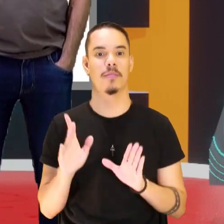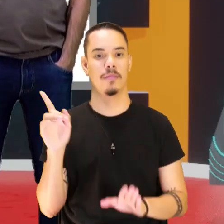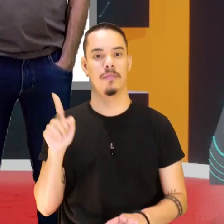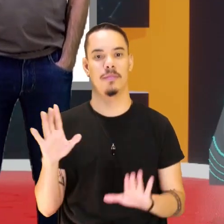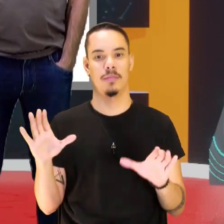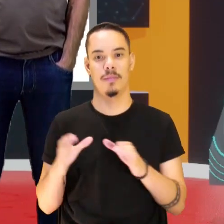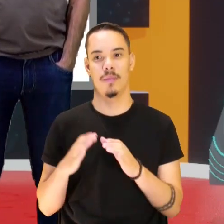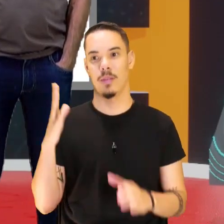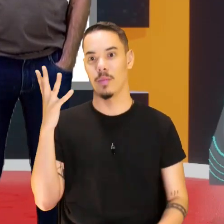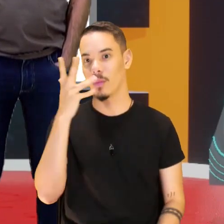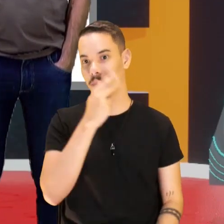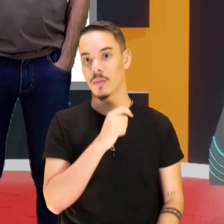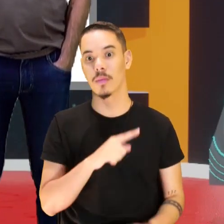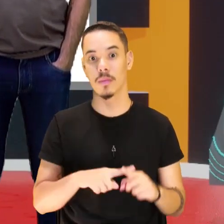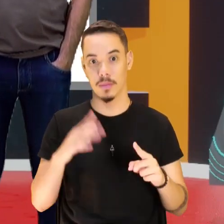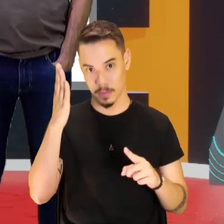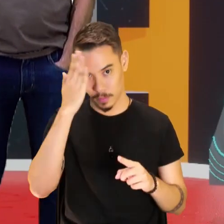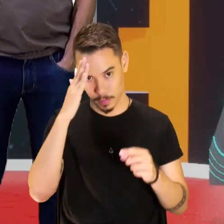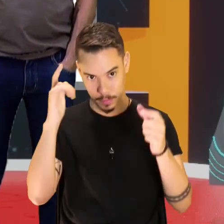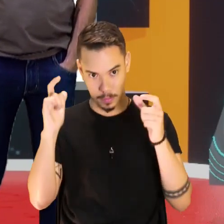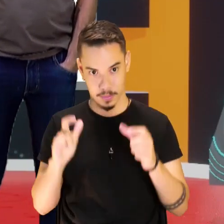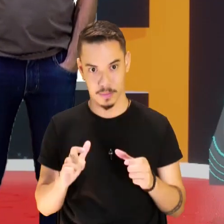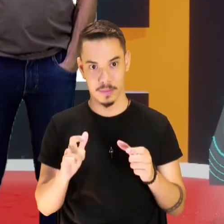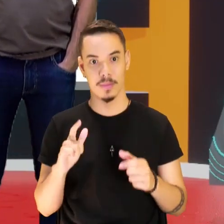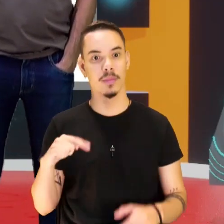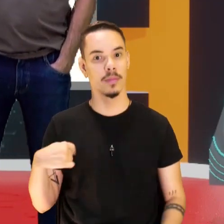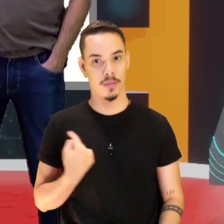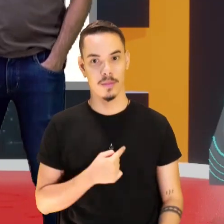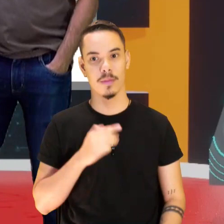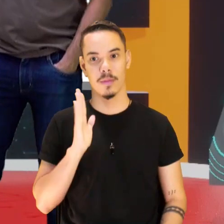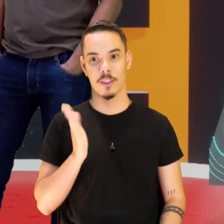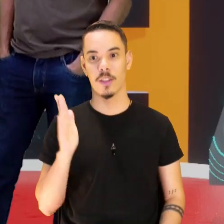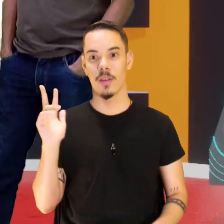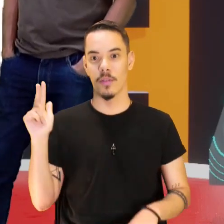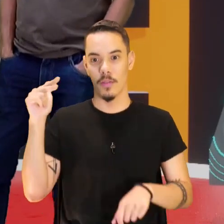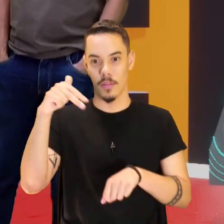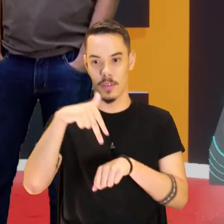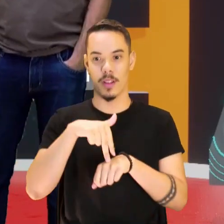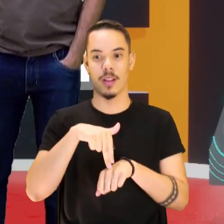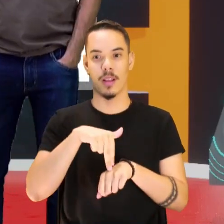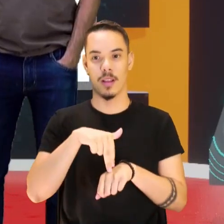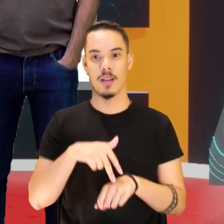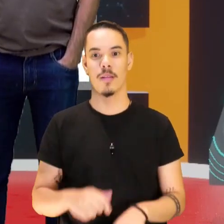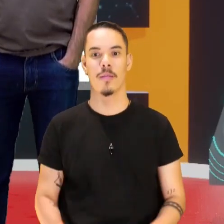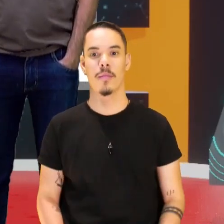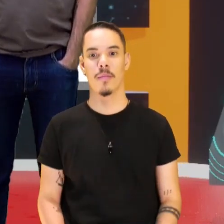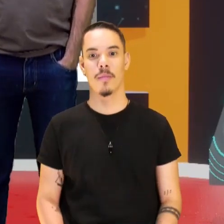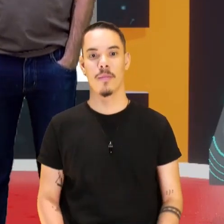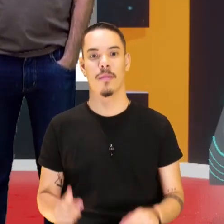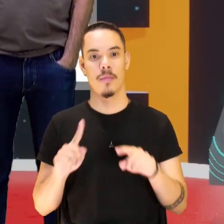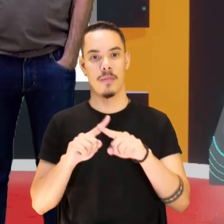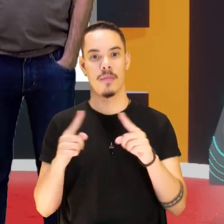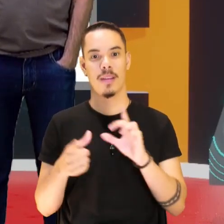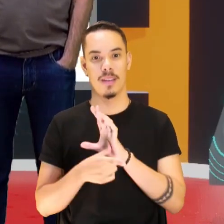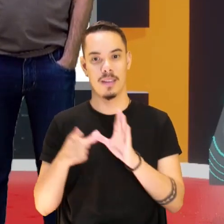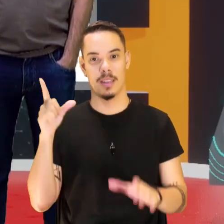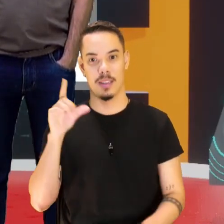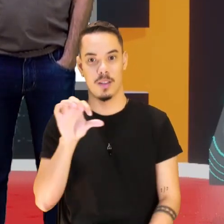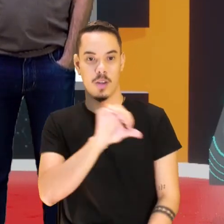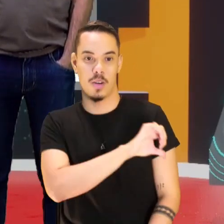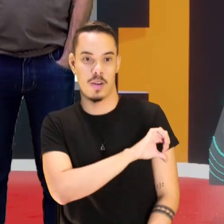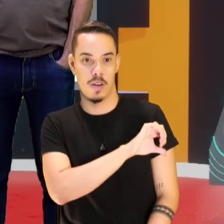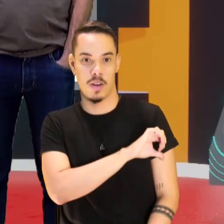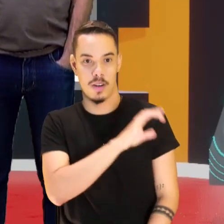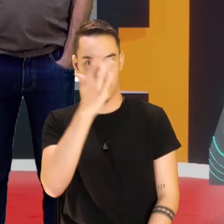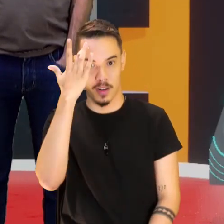bonita mas sabe de onde veio a gente foi lá nem te conto foi aí só que eles eram do nono né Não sei se